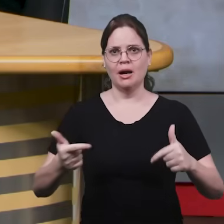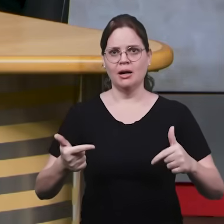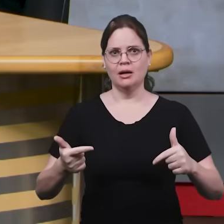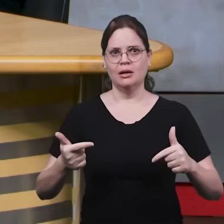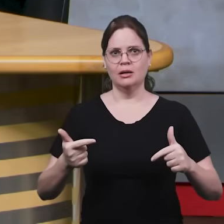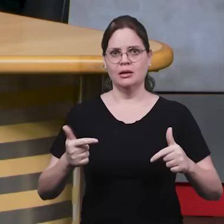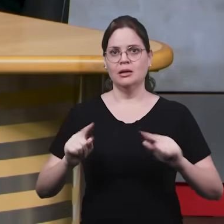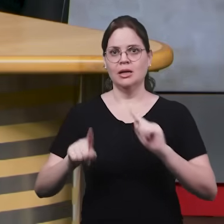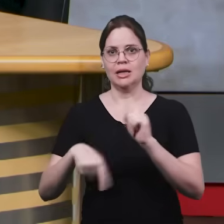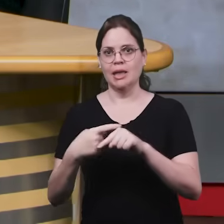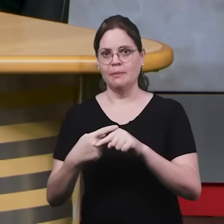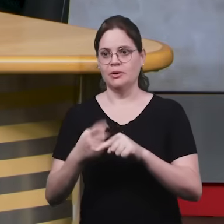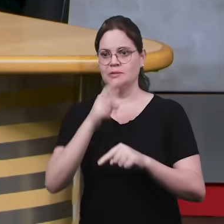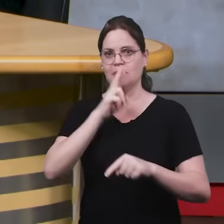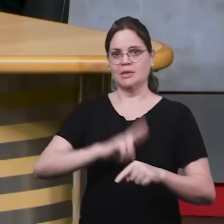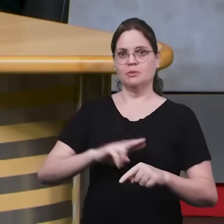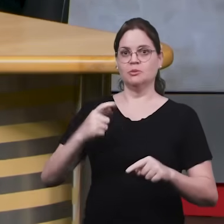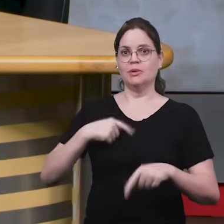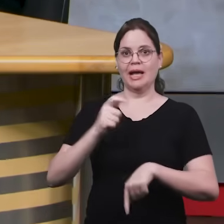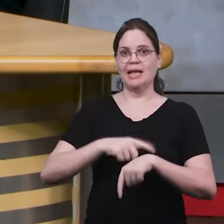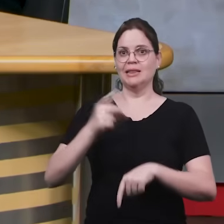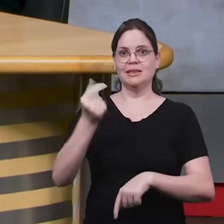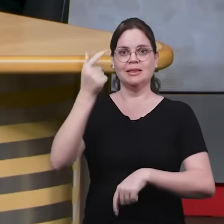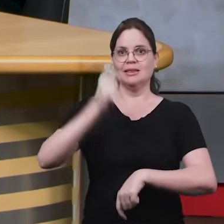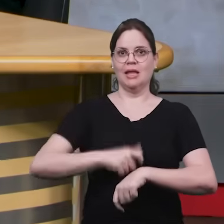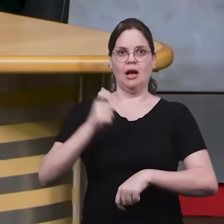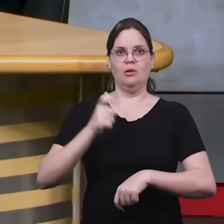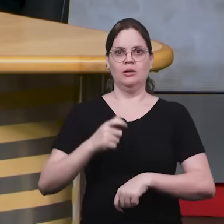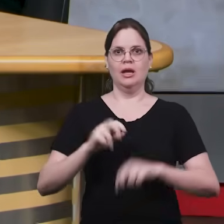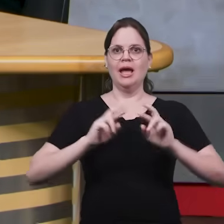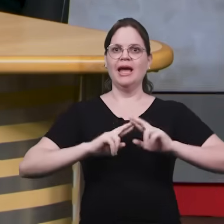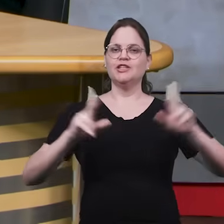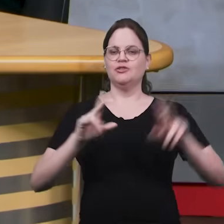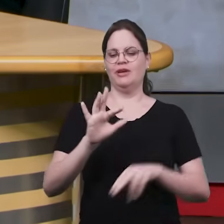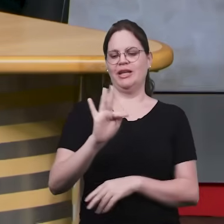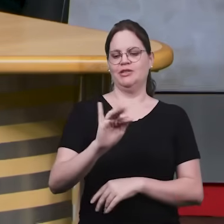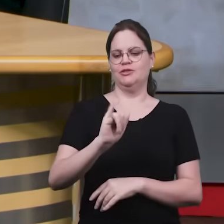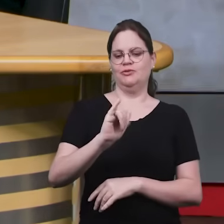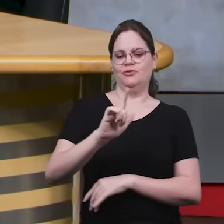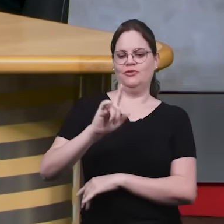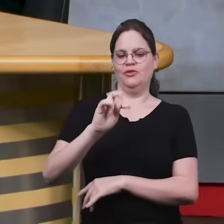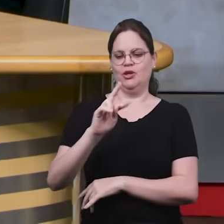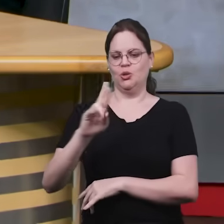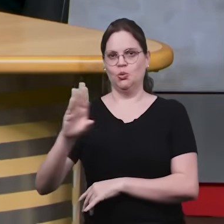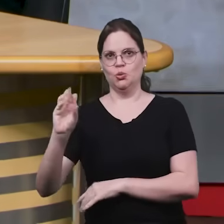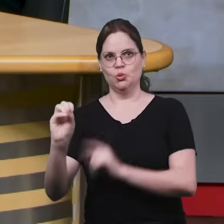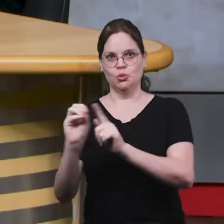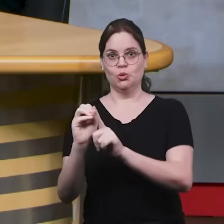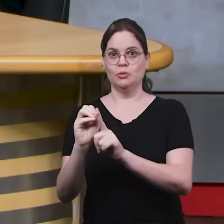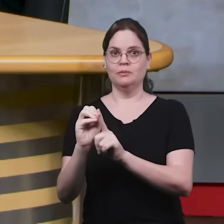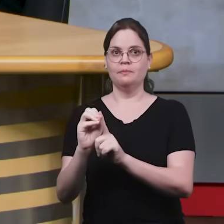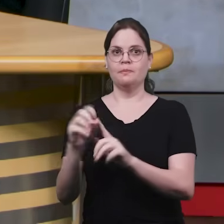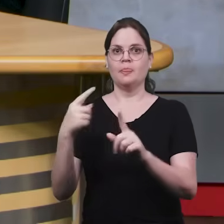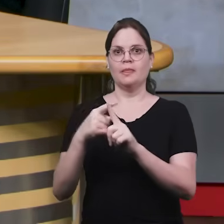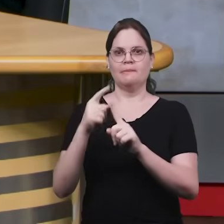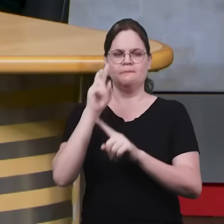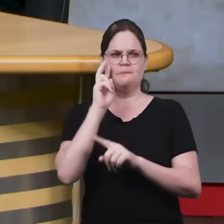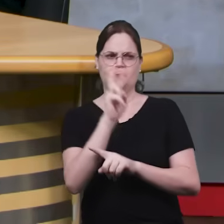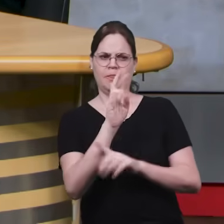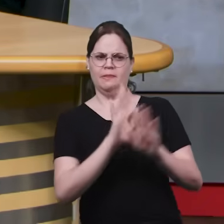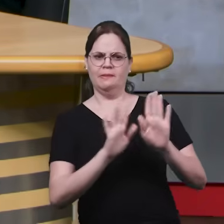fosse um gatilho. Gatilho é aquela coisa que é instantâneo. Entendi. Entendeu? É o contrário do filtro, então. O filtro vai barrando a comunicação.